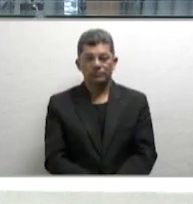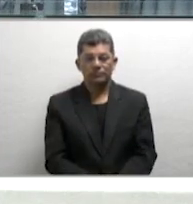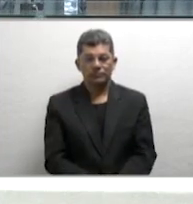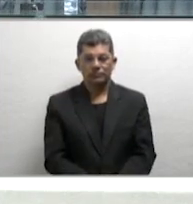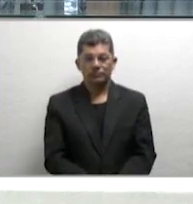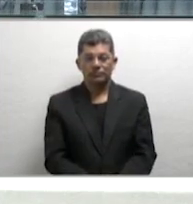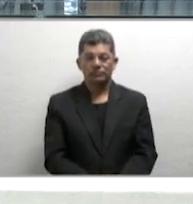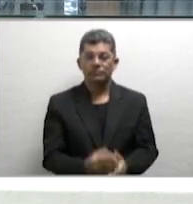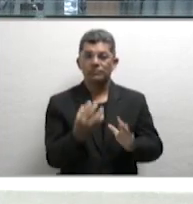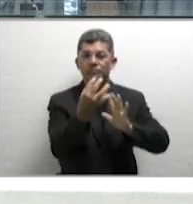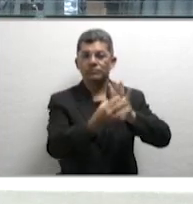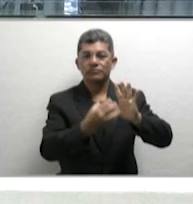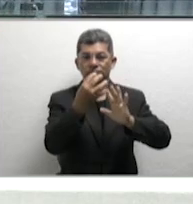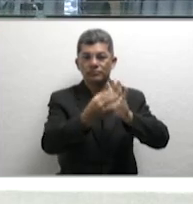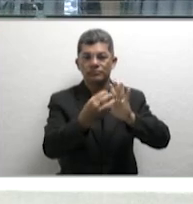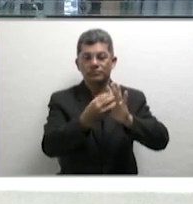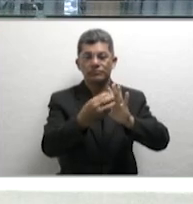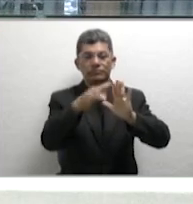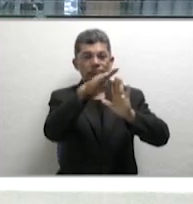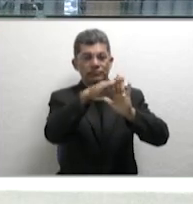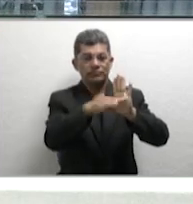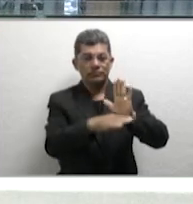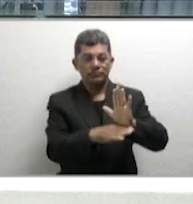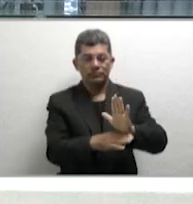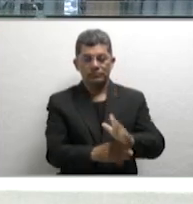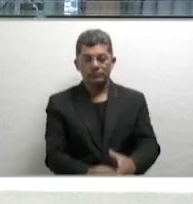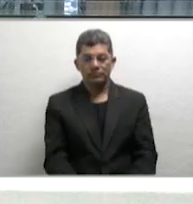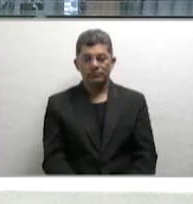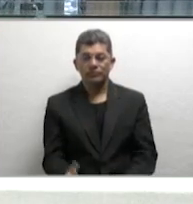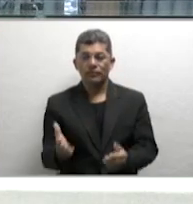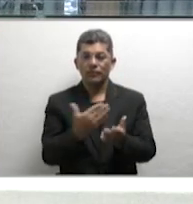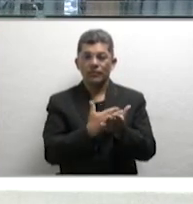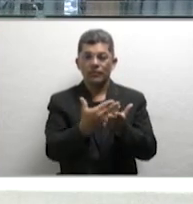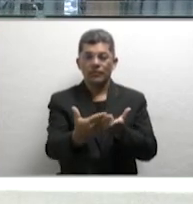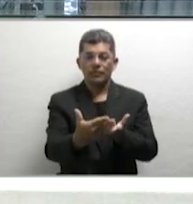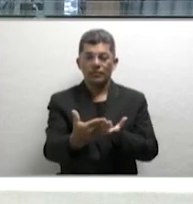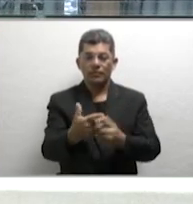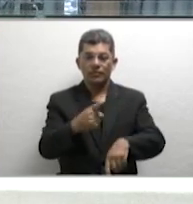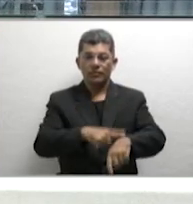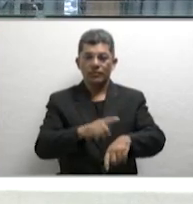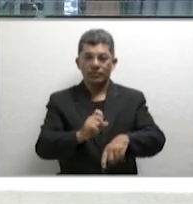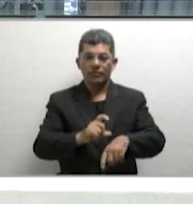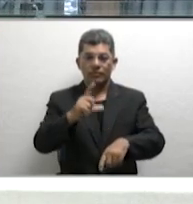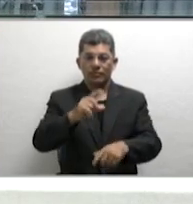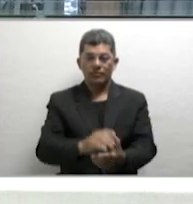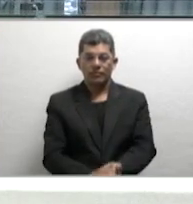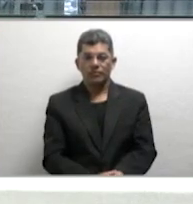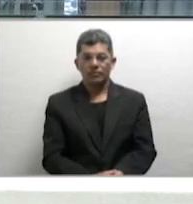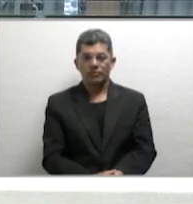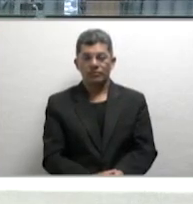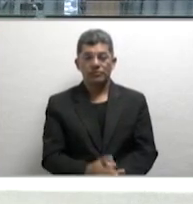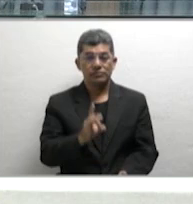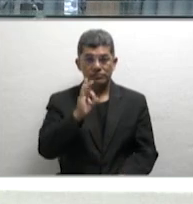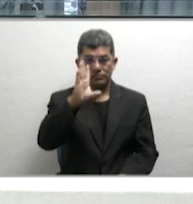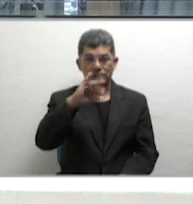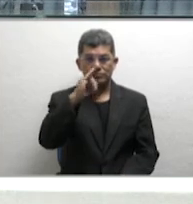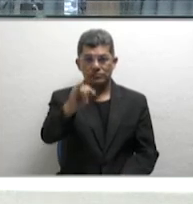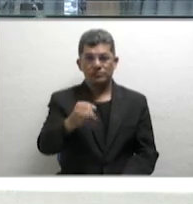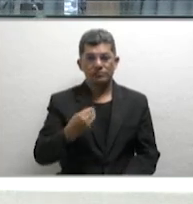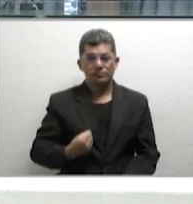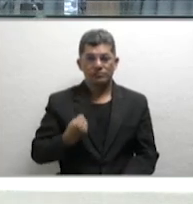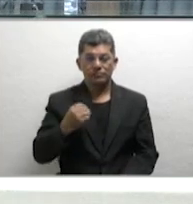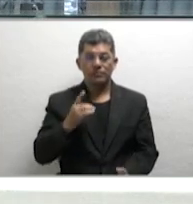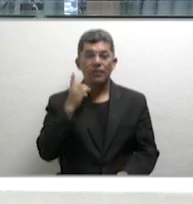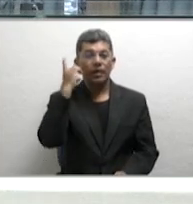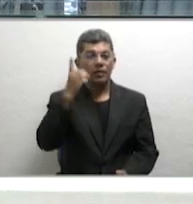dos partidos e a ordem dos partidos que vão iniciar o grande expediente. E só para ficar registrado, os deputados